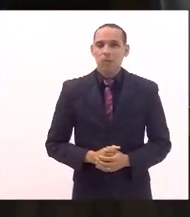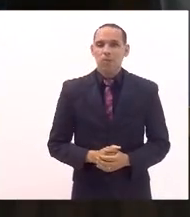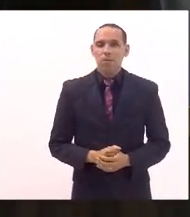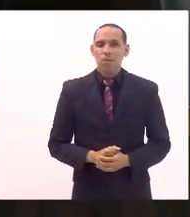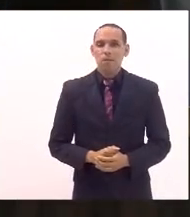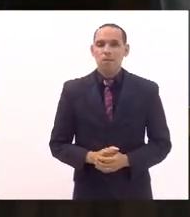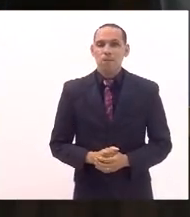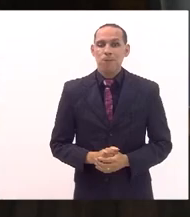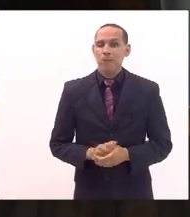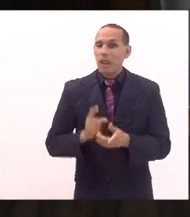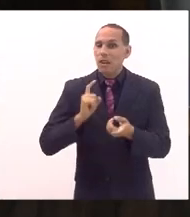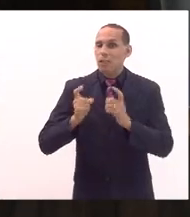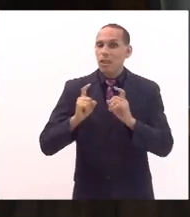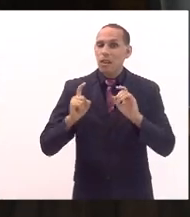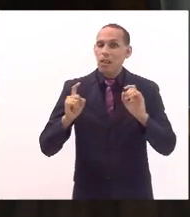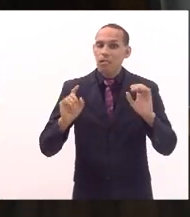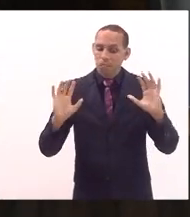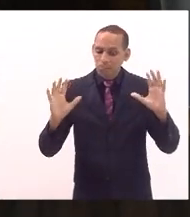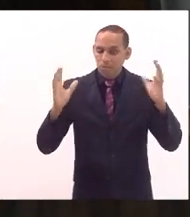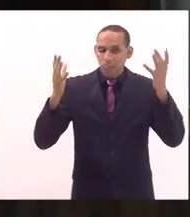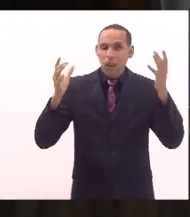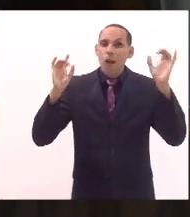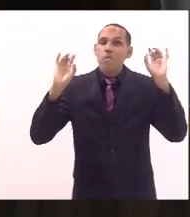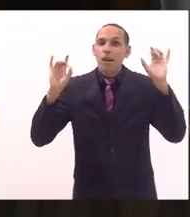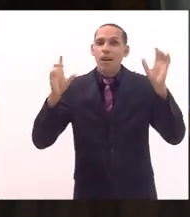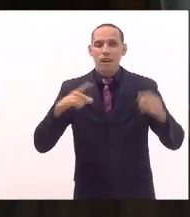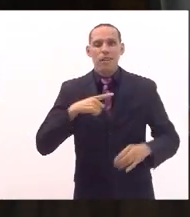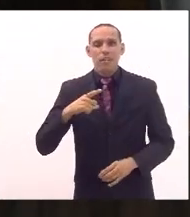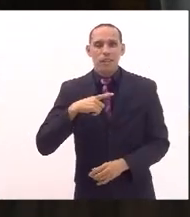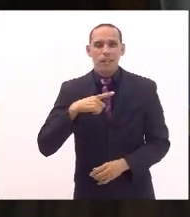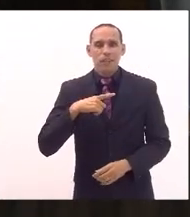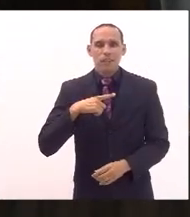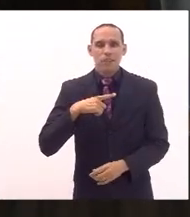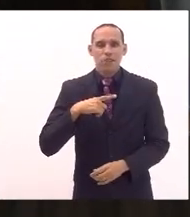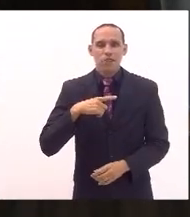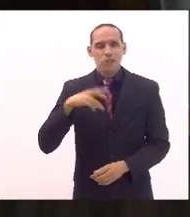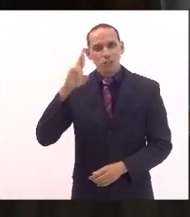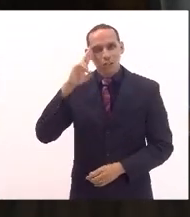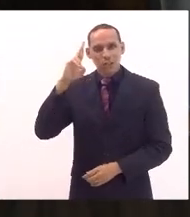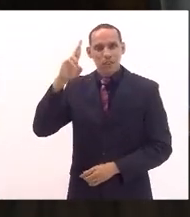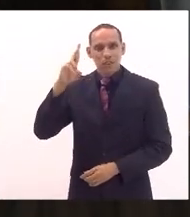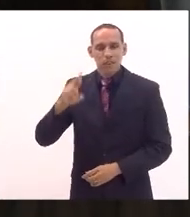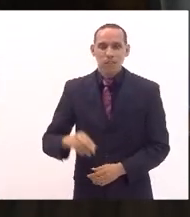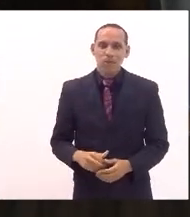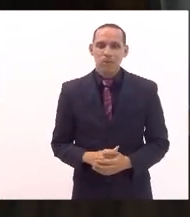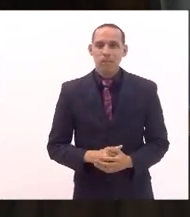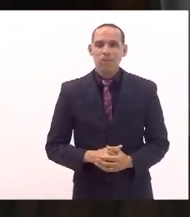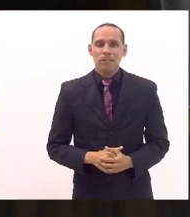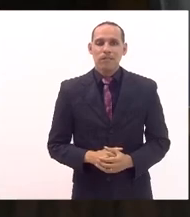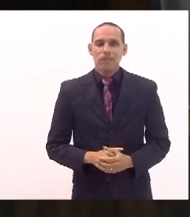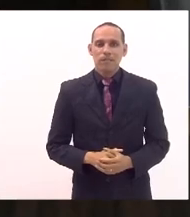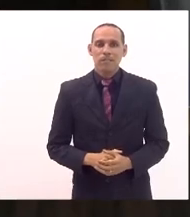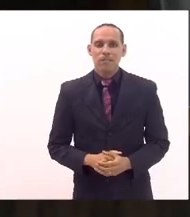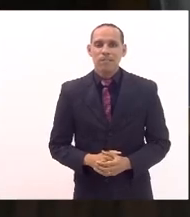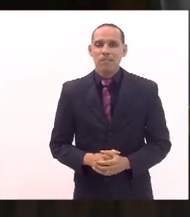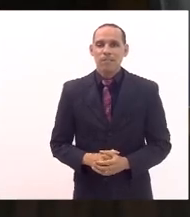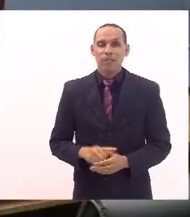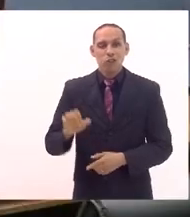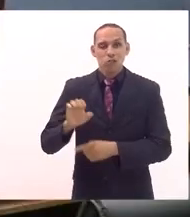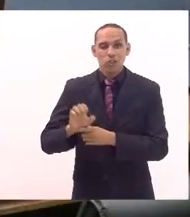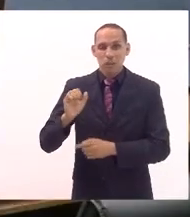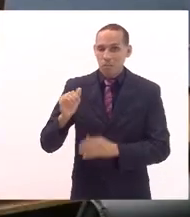uma sessão solene especial para o nosso chefe é o estado